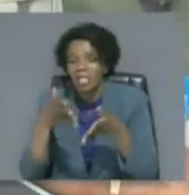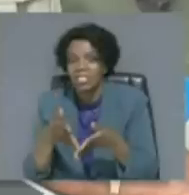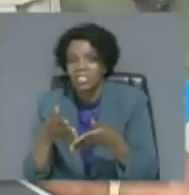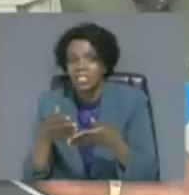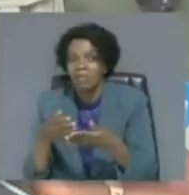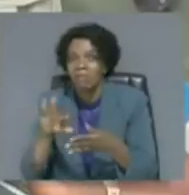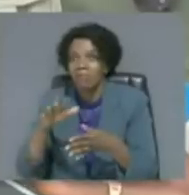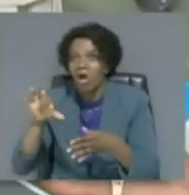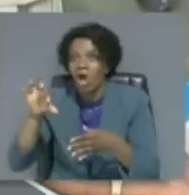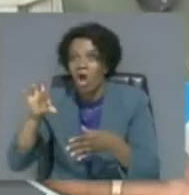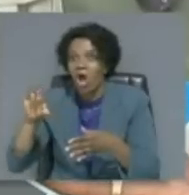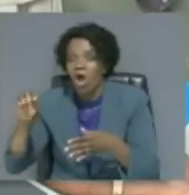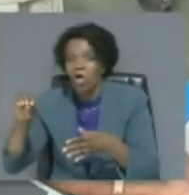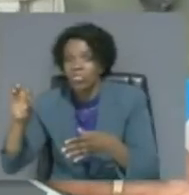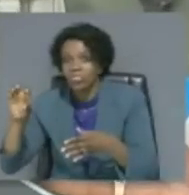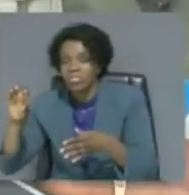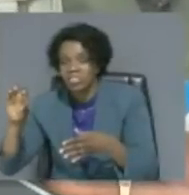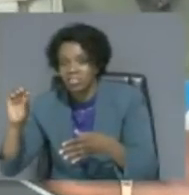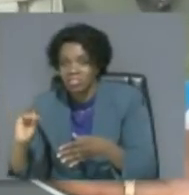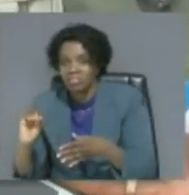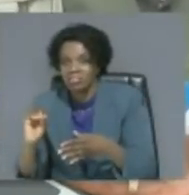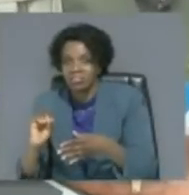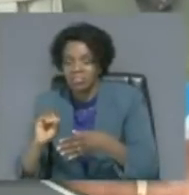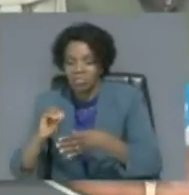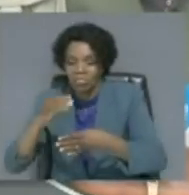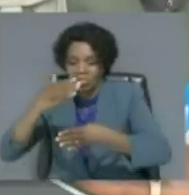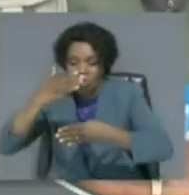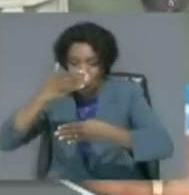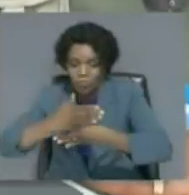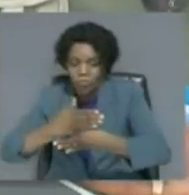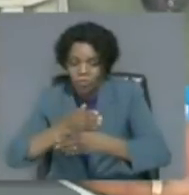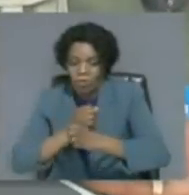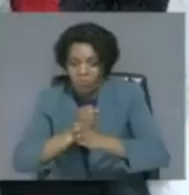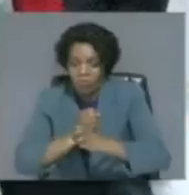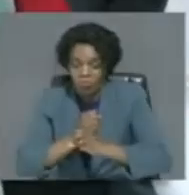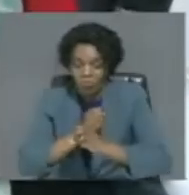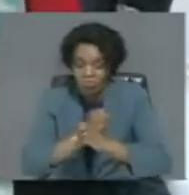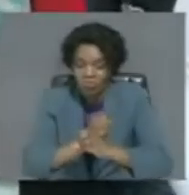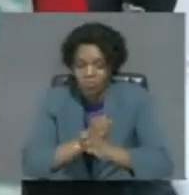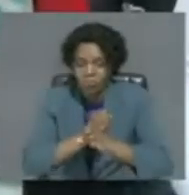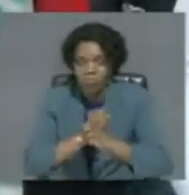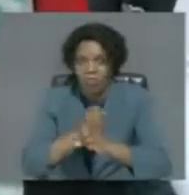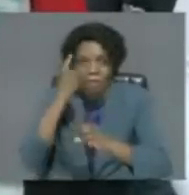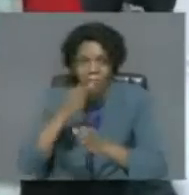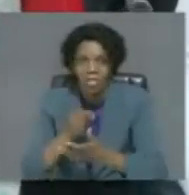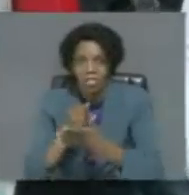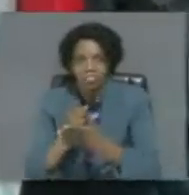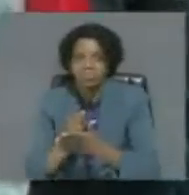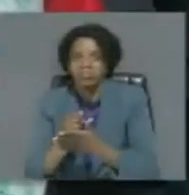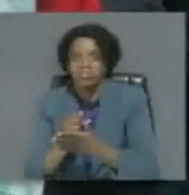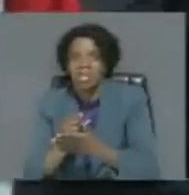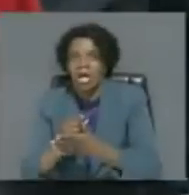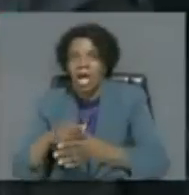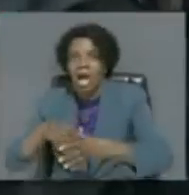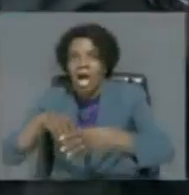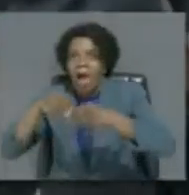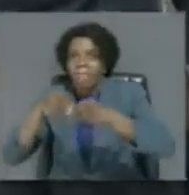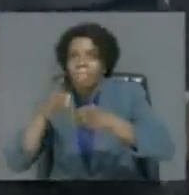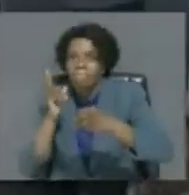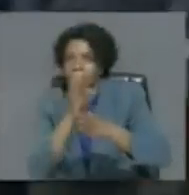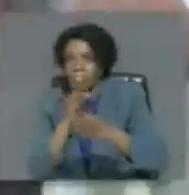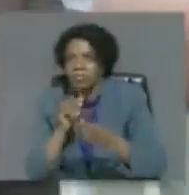estacas de contenção das terras para permitir fazer os túneis. Temos a governadora da província de